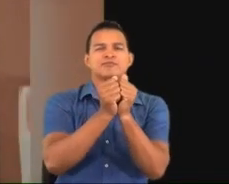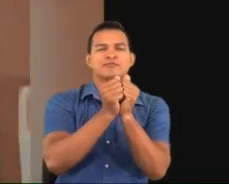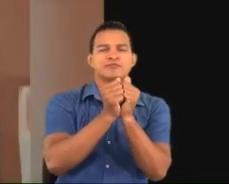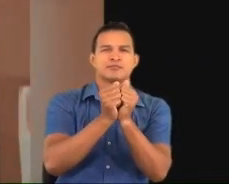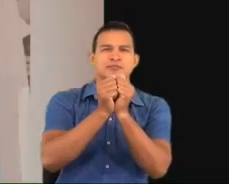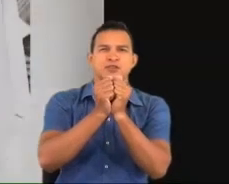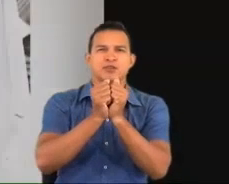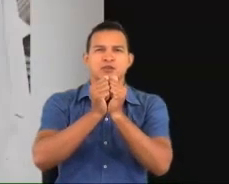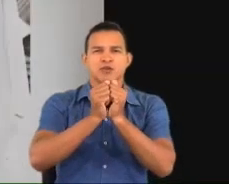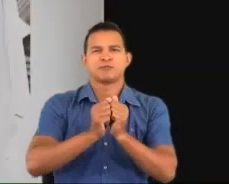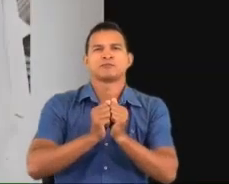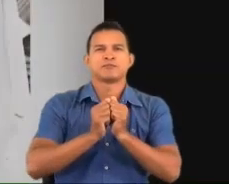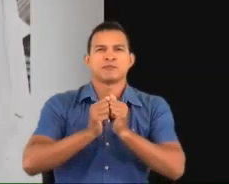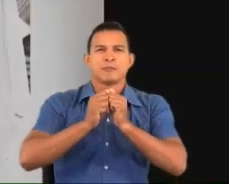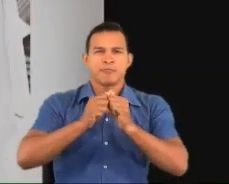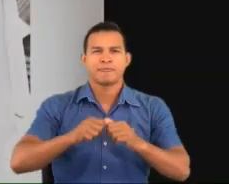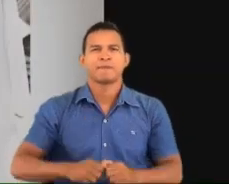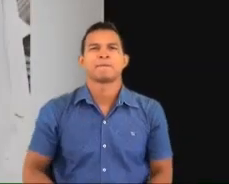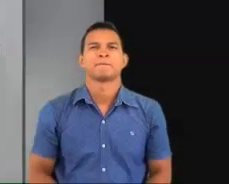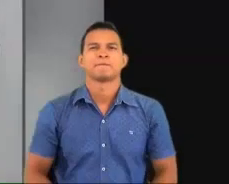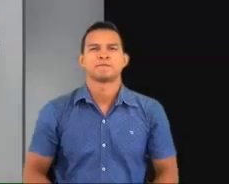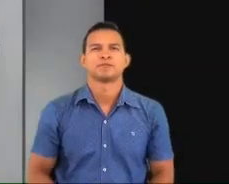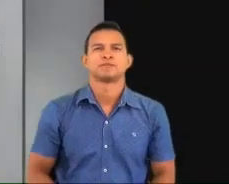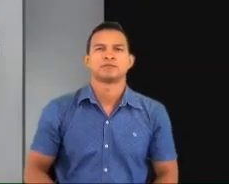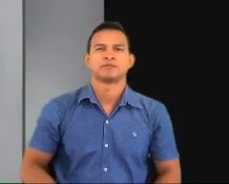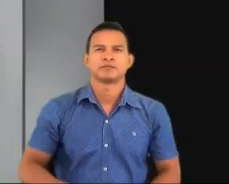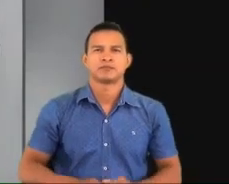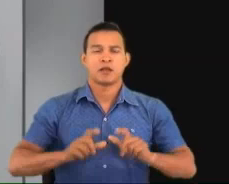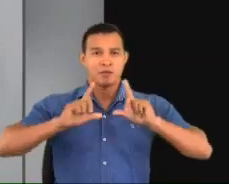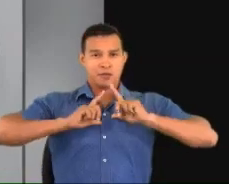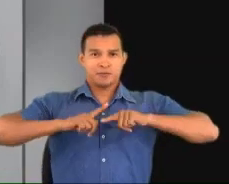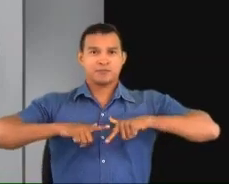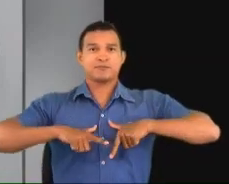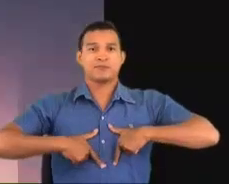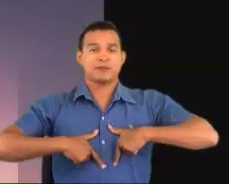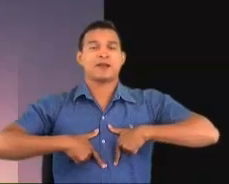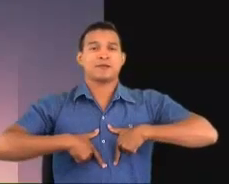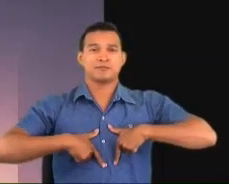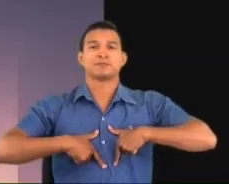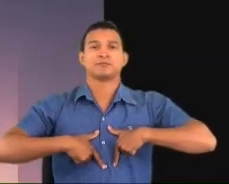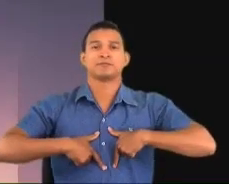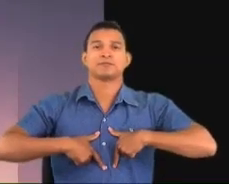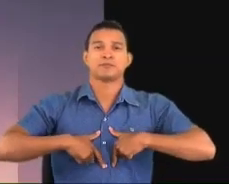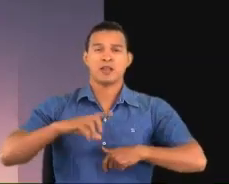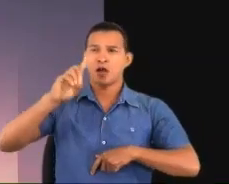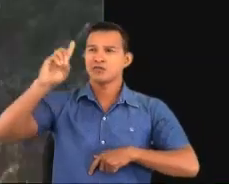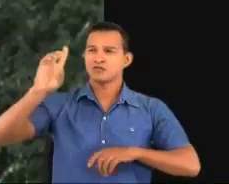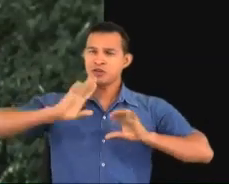Raiz de Davi, Deus